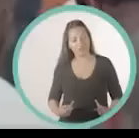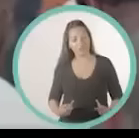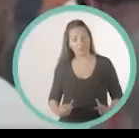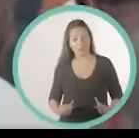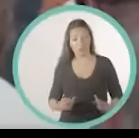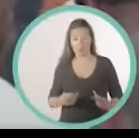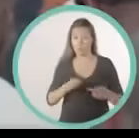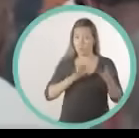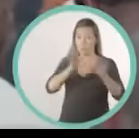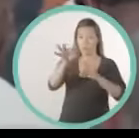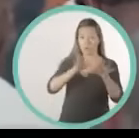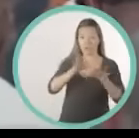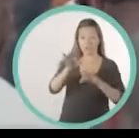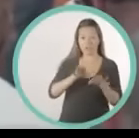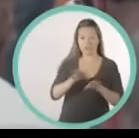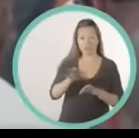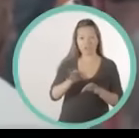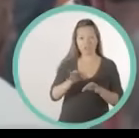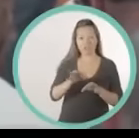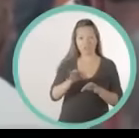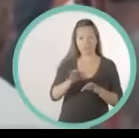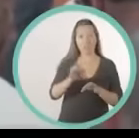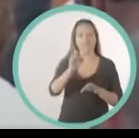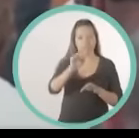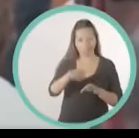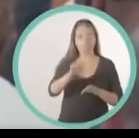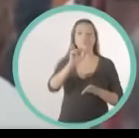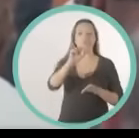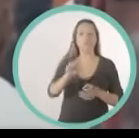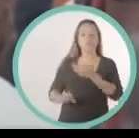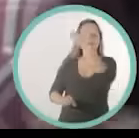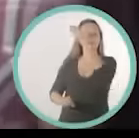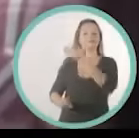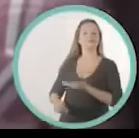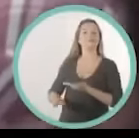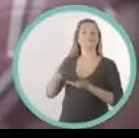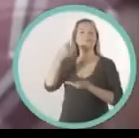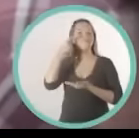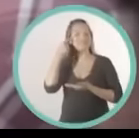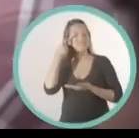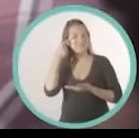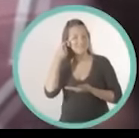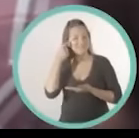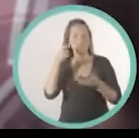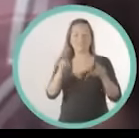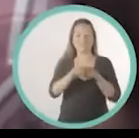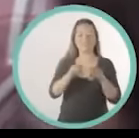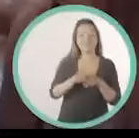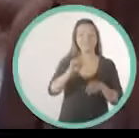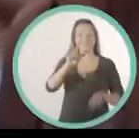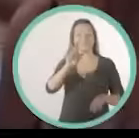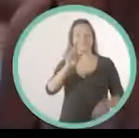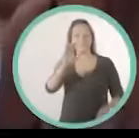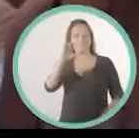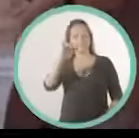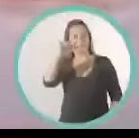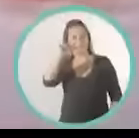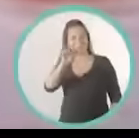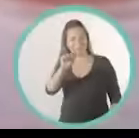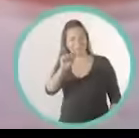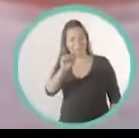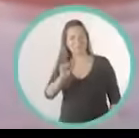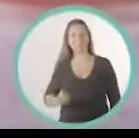humanista. E este projeto se encarna em Marcelo, Freixo e Luciana.